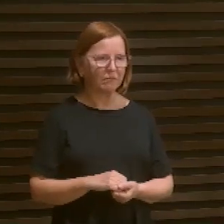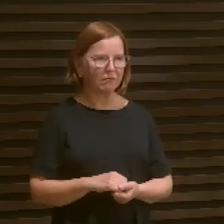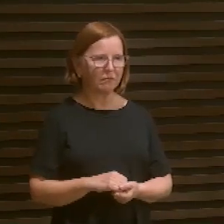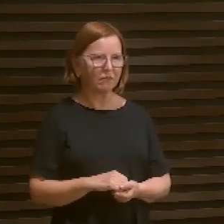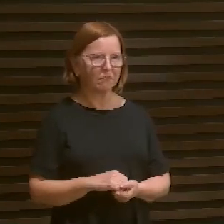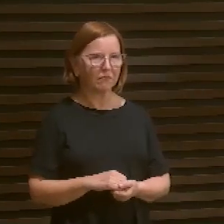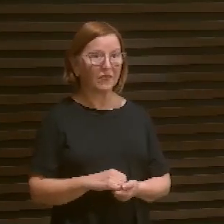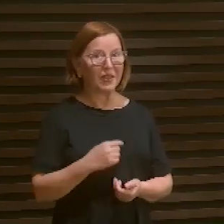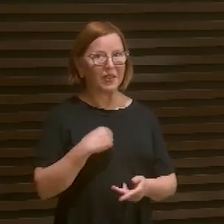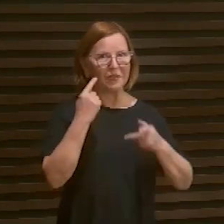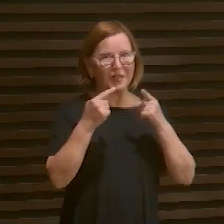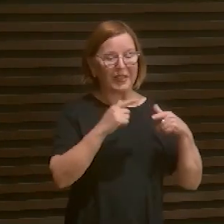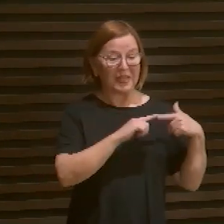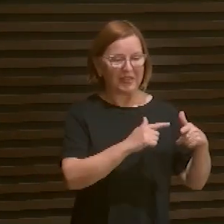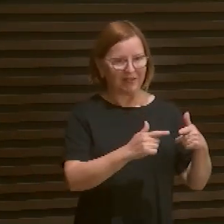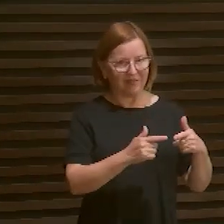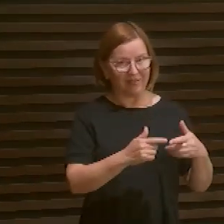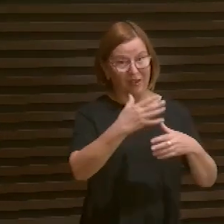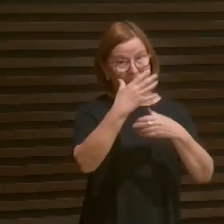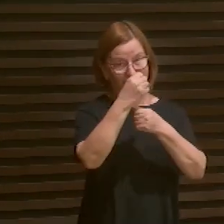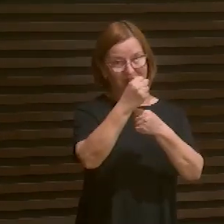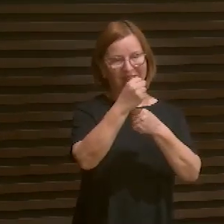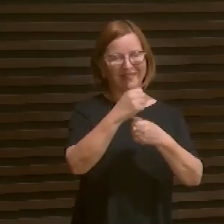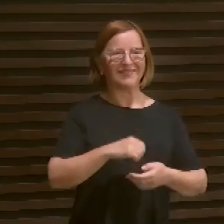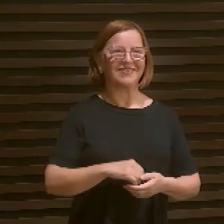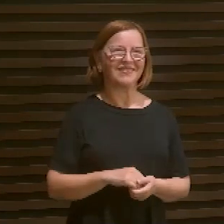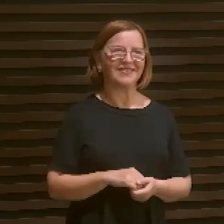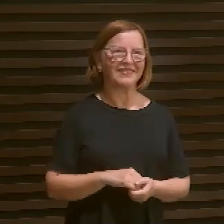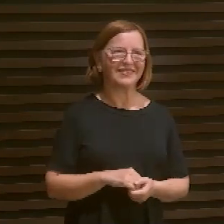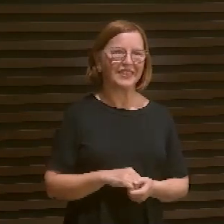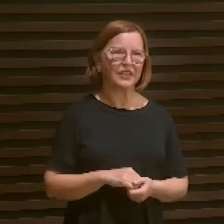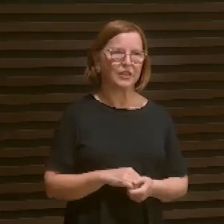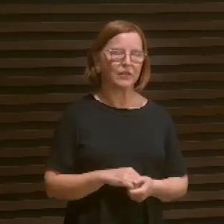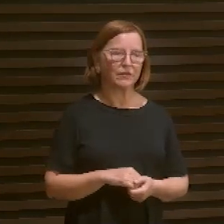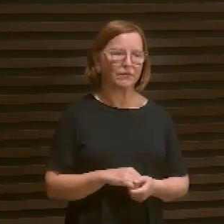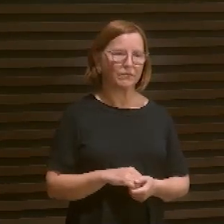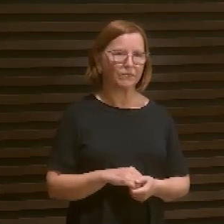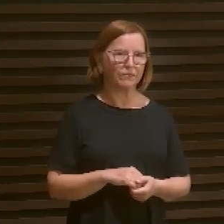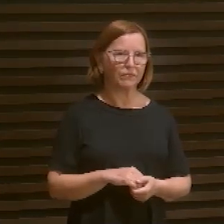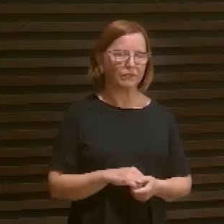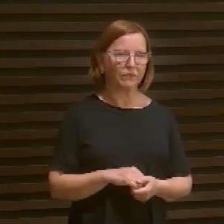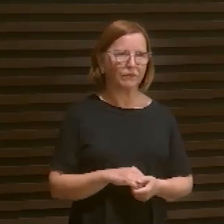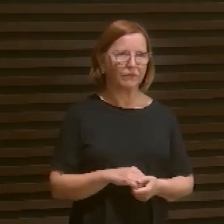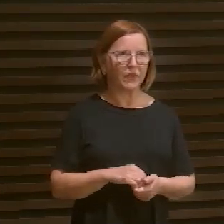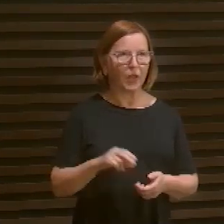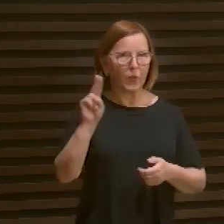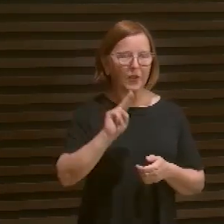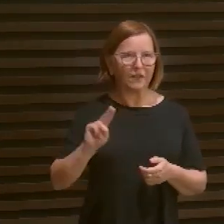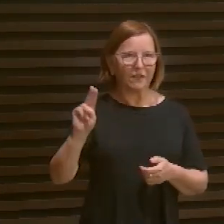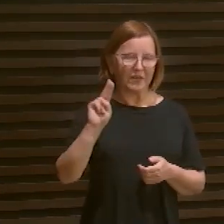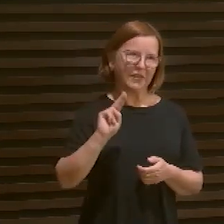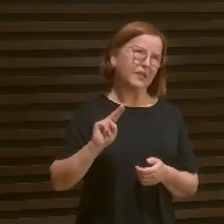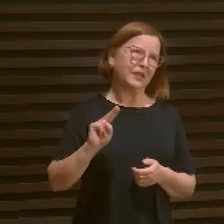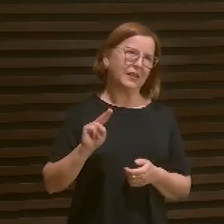Eu estava falando que a tradição é coisa forte. A Universidade de Sorbonne,